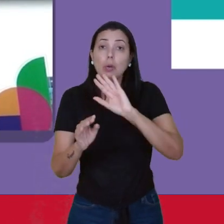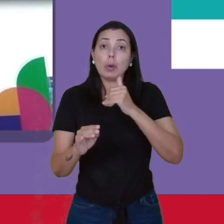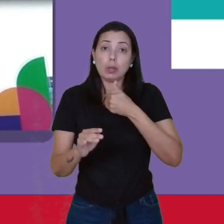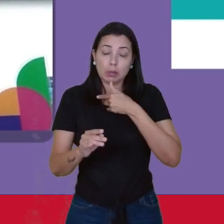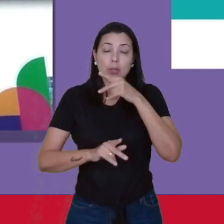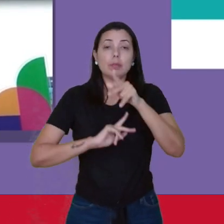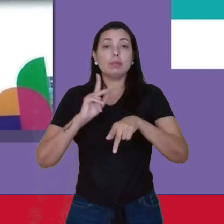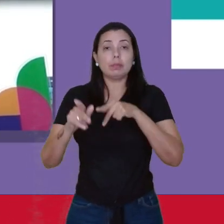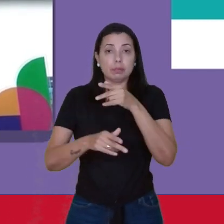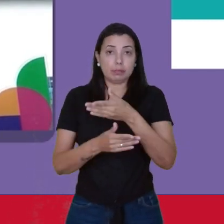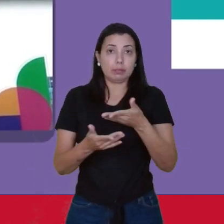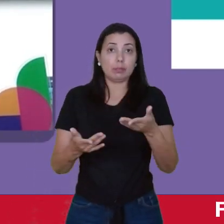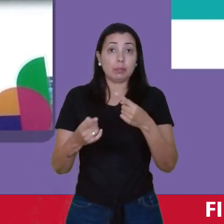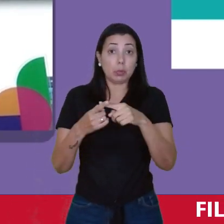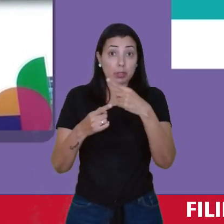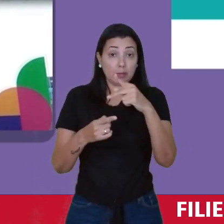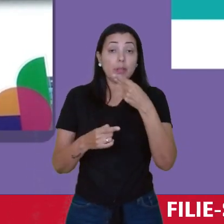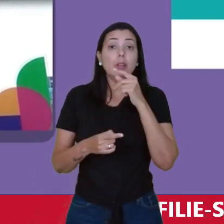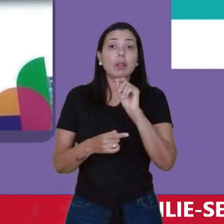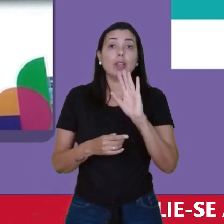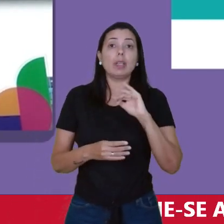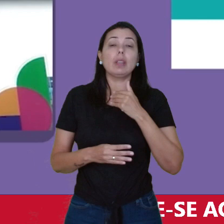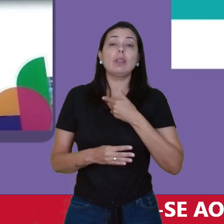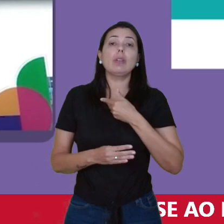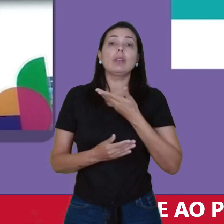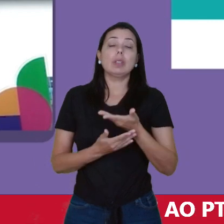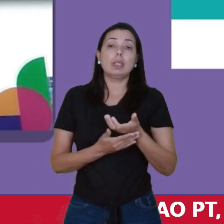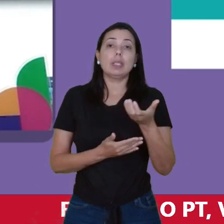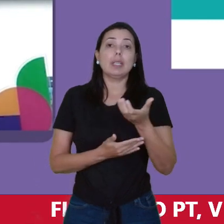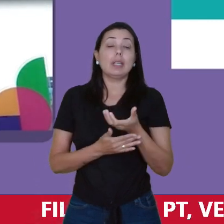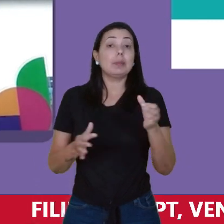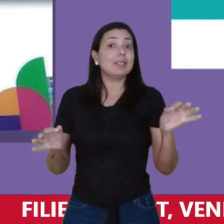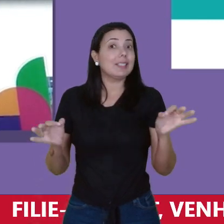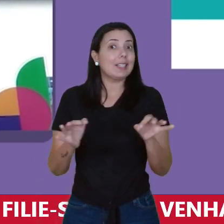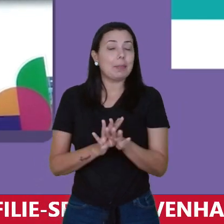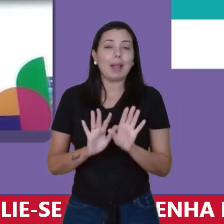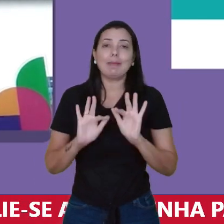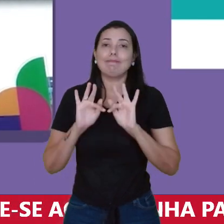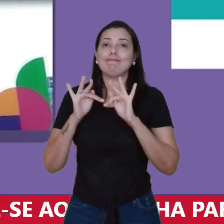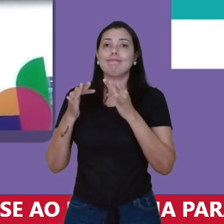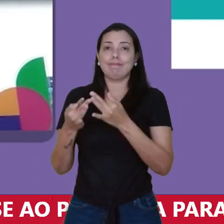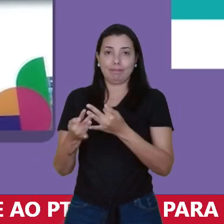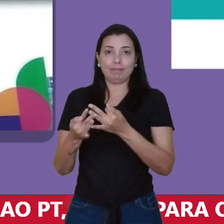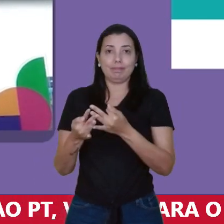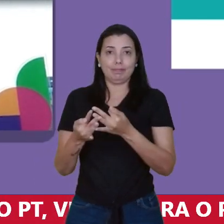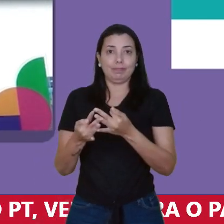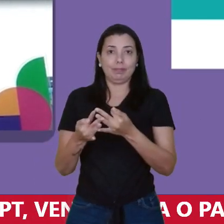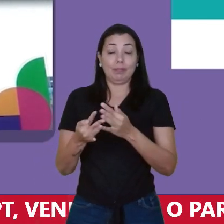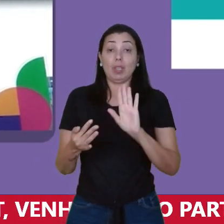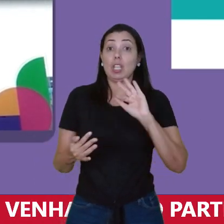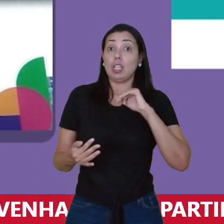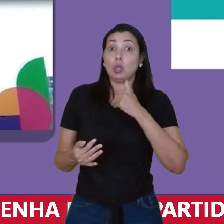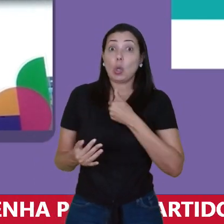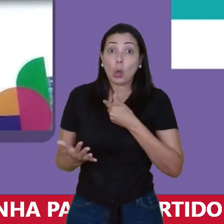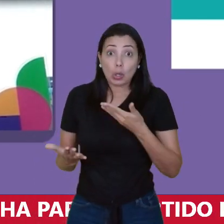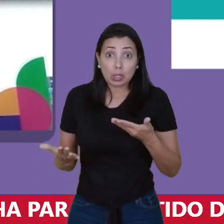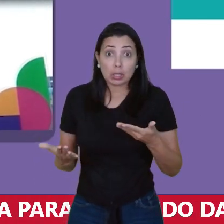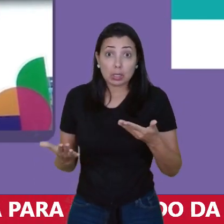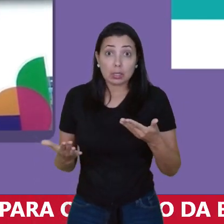população. Porque vai dizer que nós queremos destruir a família, que